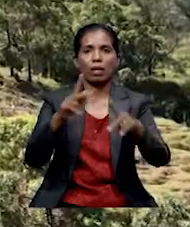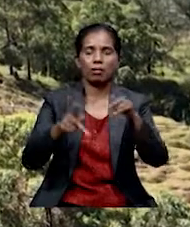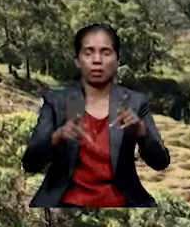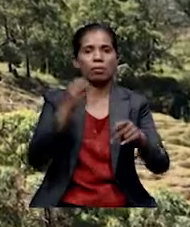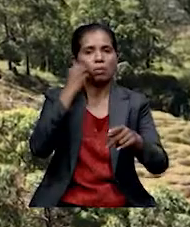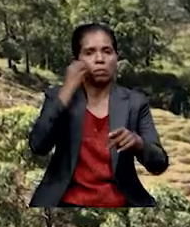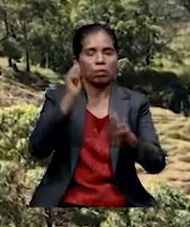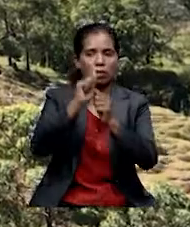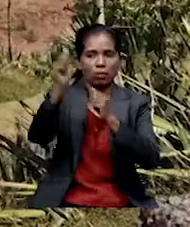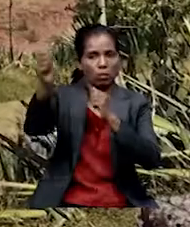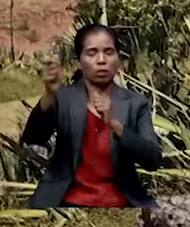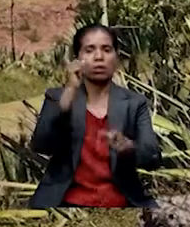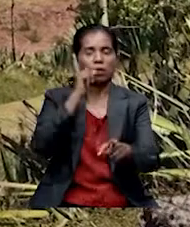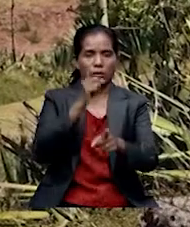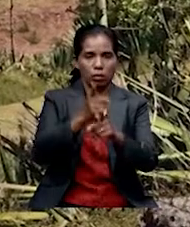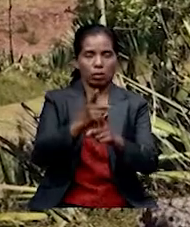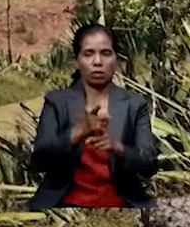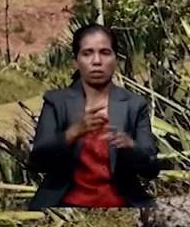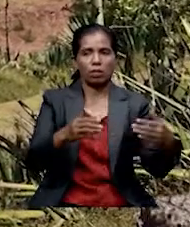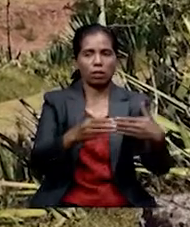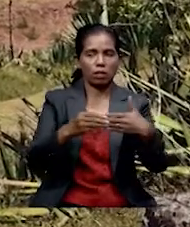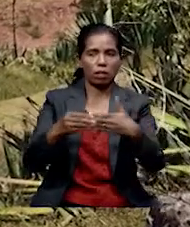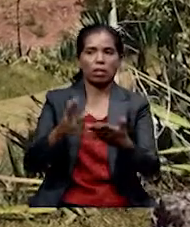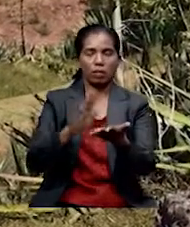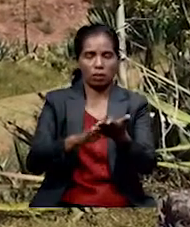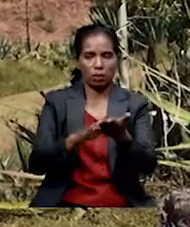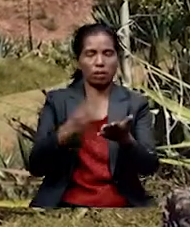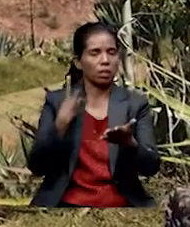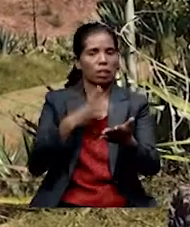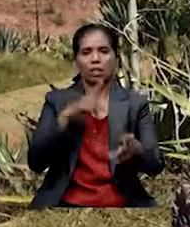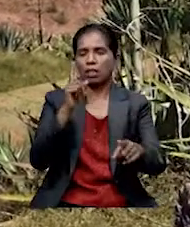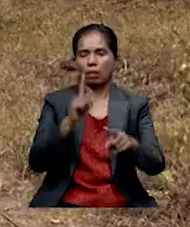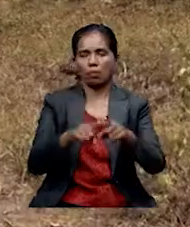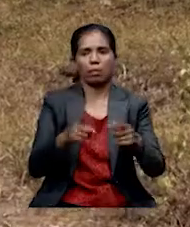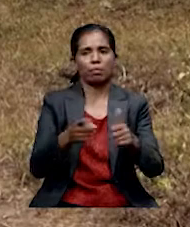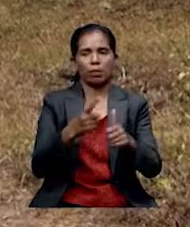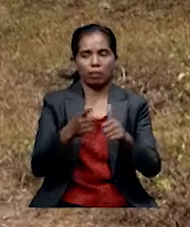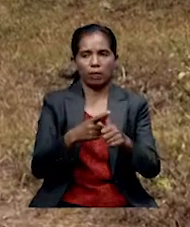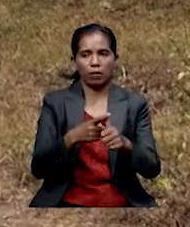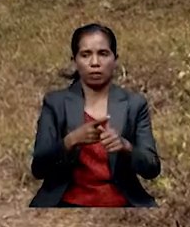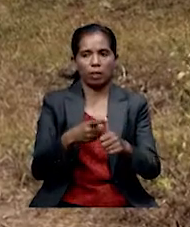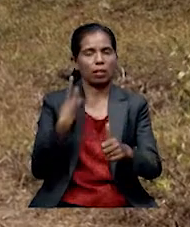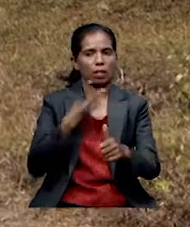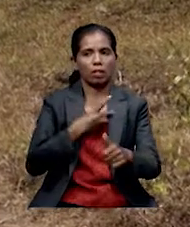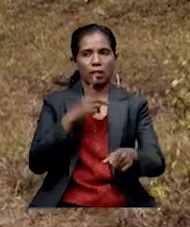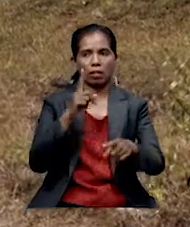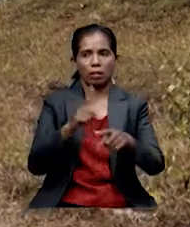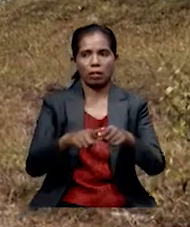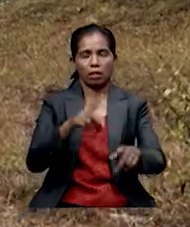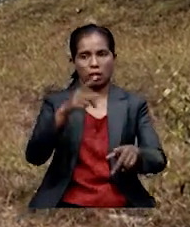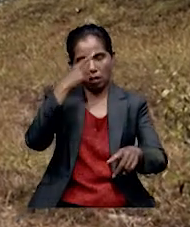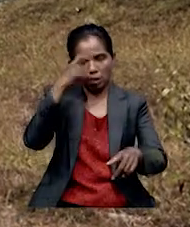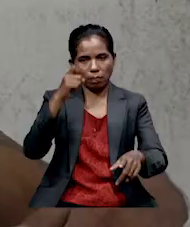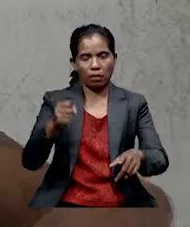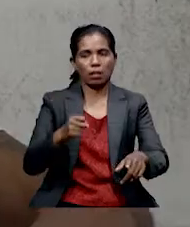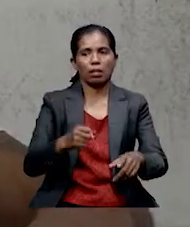né? Lolos organiza o que tem. Agora, escola te pele, te labele, o que era se reunir, te labele, tanet como de hus, te lo